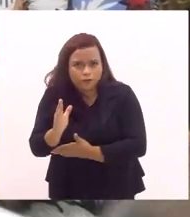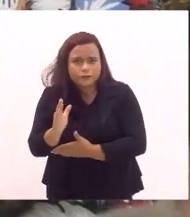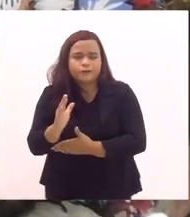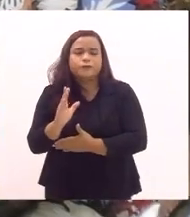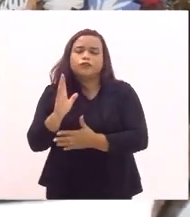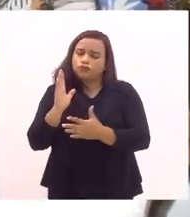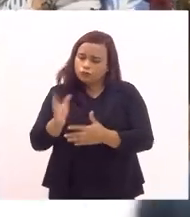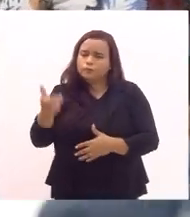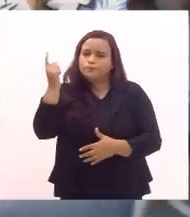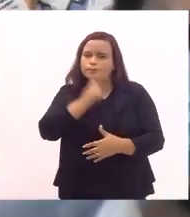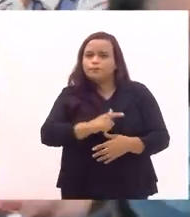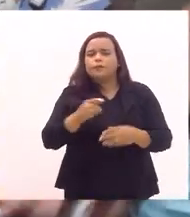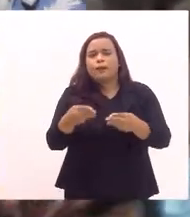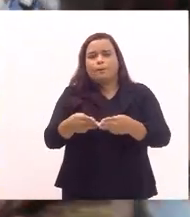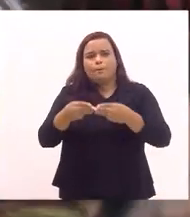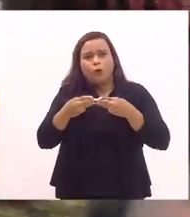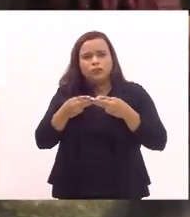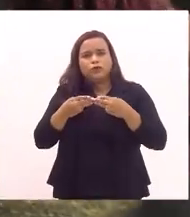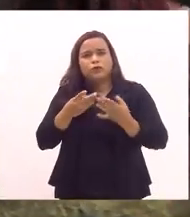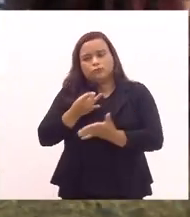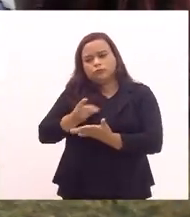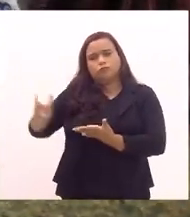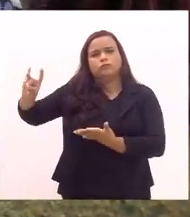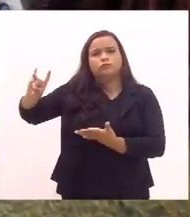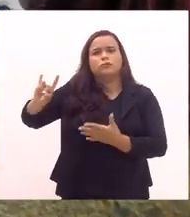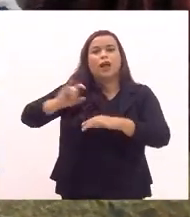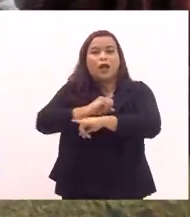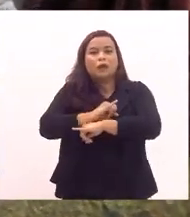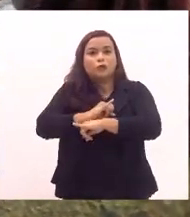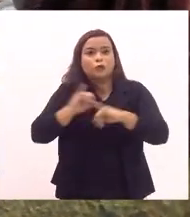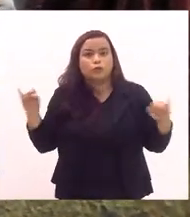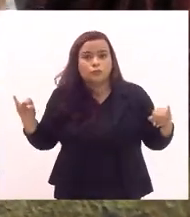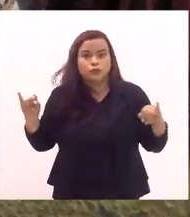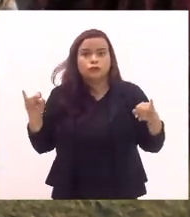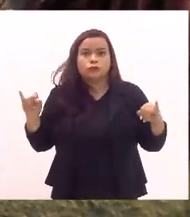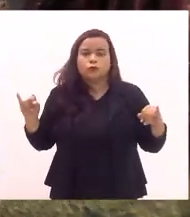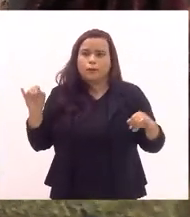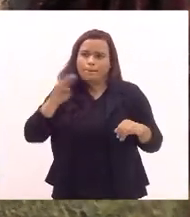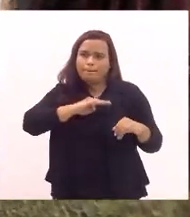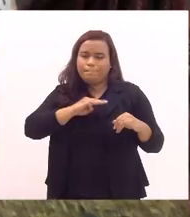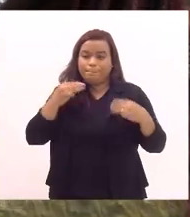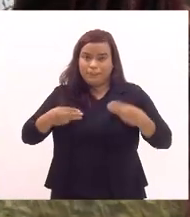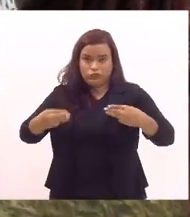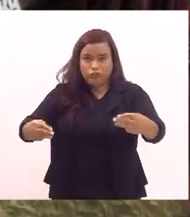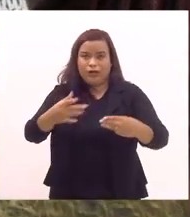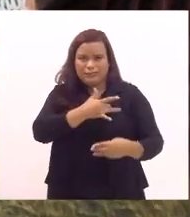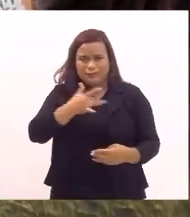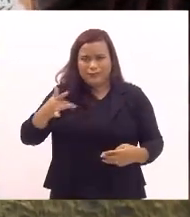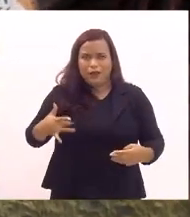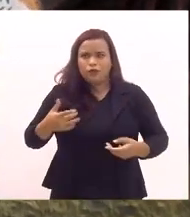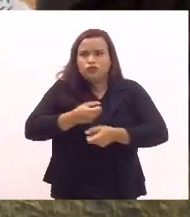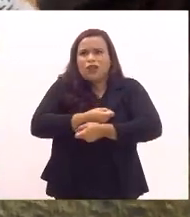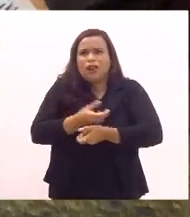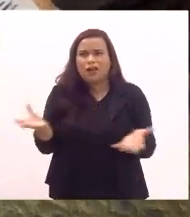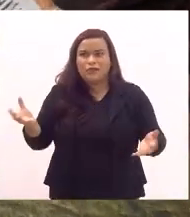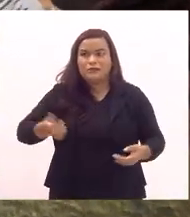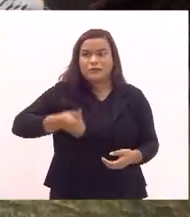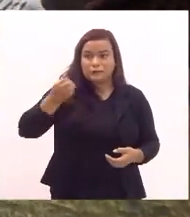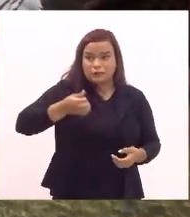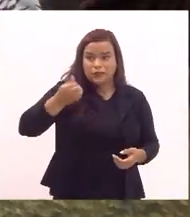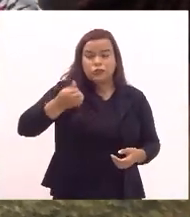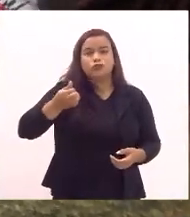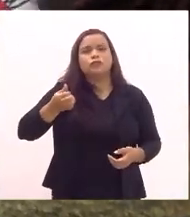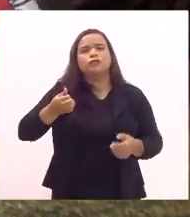aprovamos já a Moção de repúdio ao anúncio do pelo Ministério da Saúde do lançamento da 6ª edição